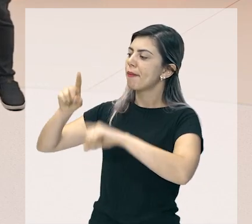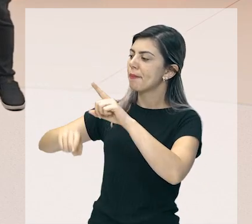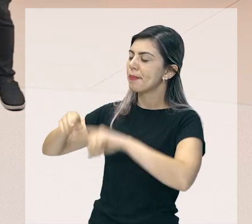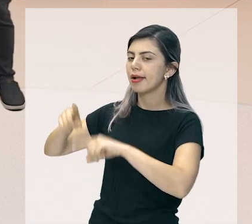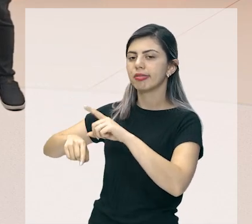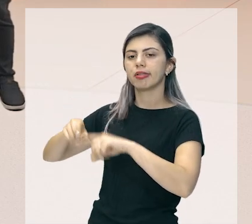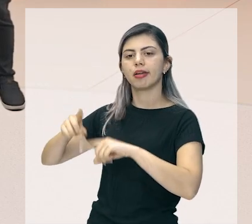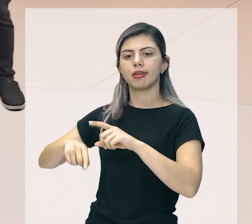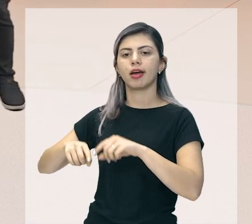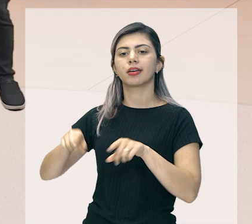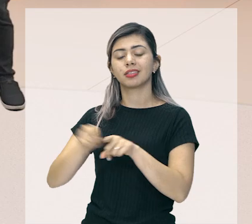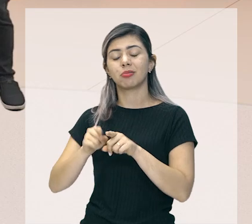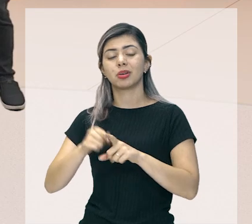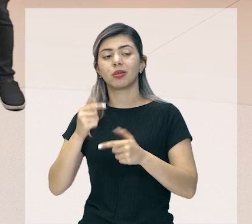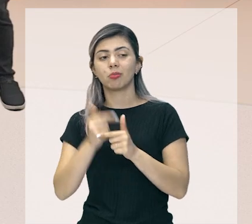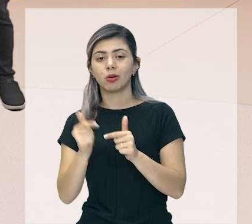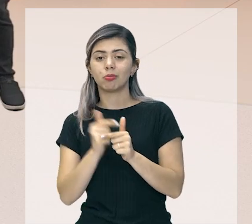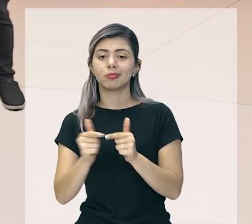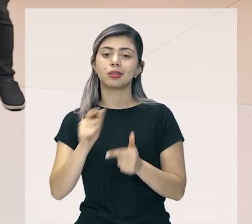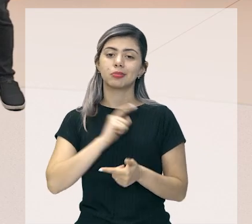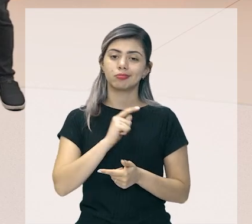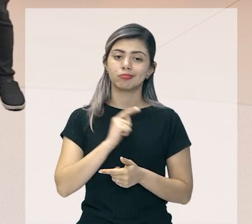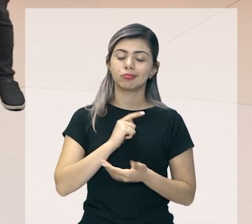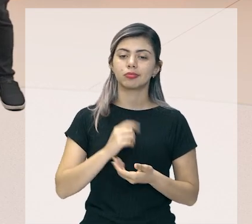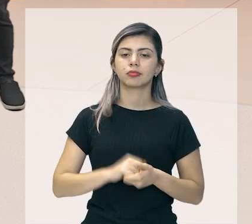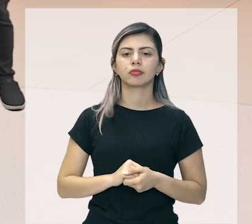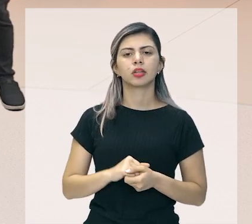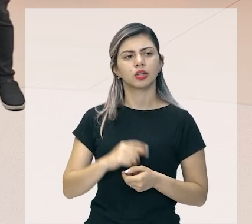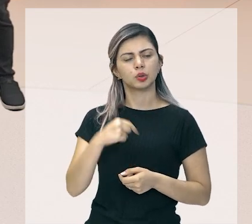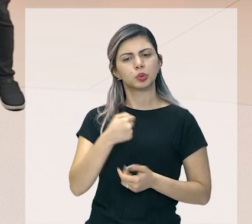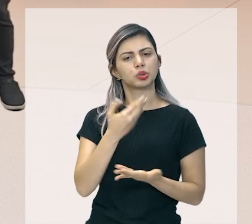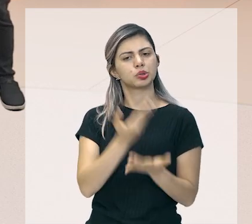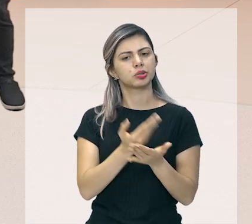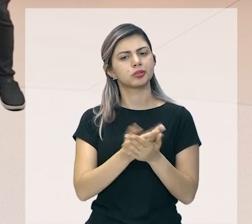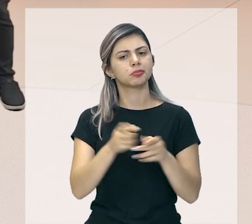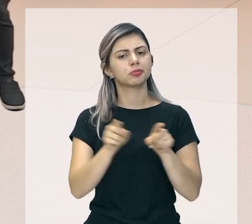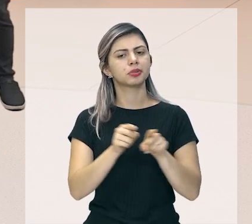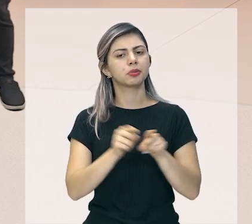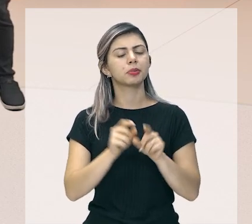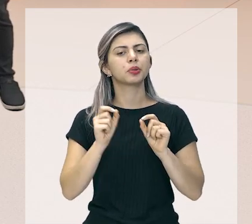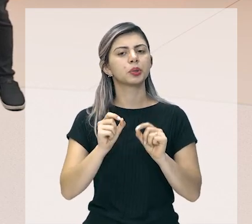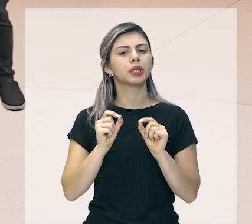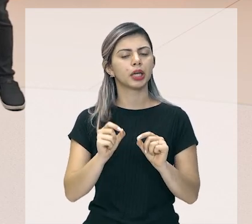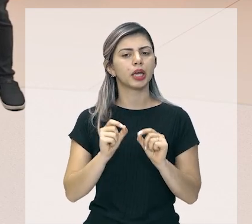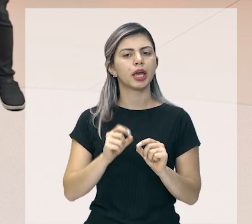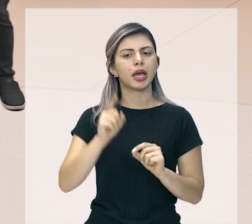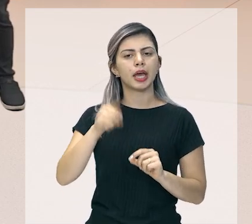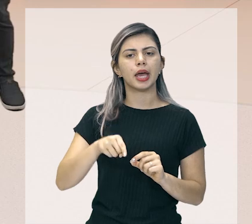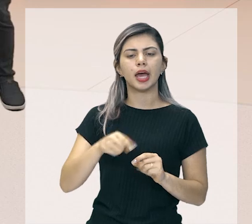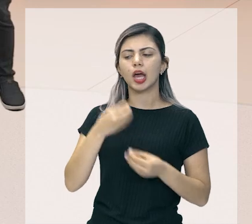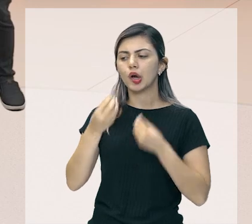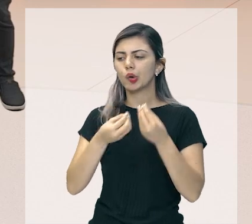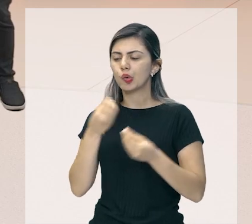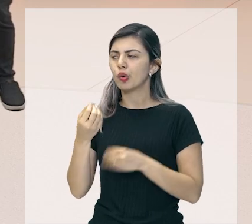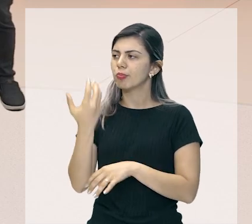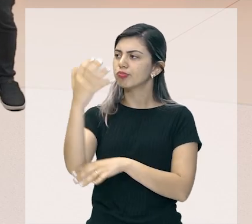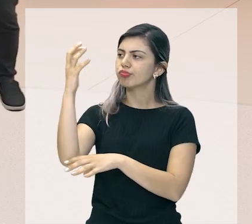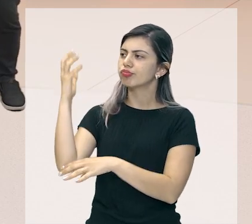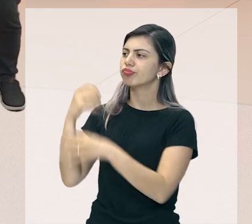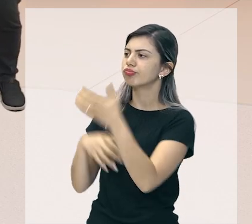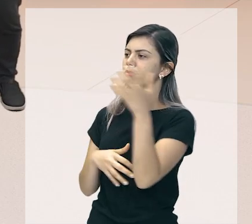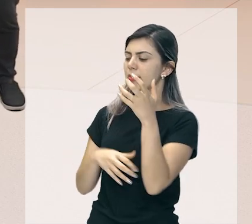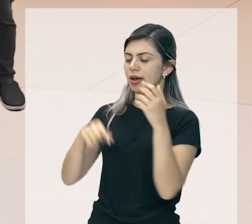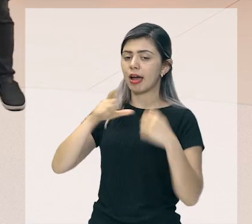naturais, alguns problemas que existem. A gente também teve uma aula onde a gente verificou a estrutura, né, do sistema ambiental aqui do Brasil,